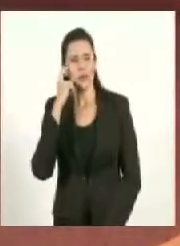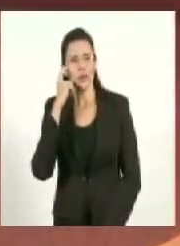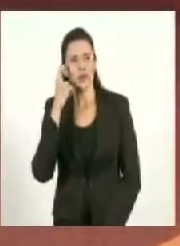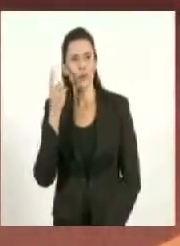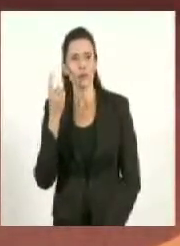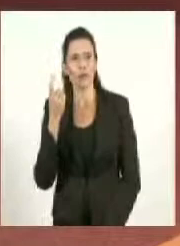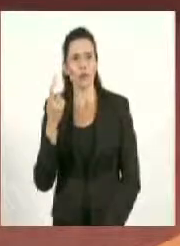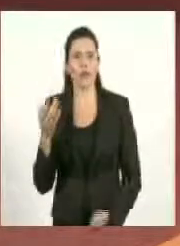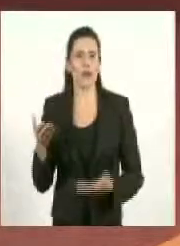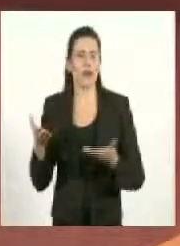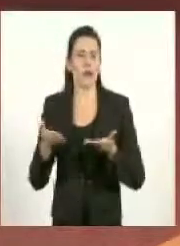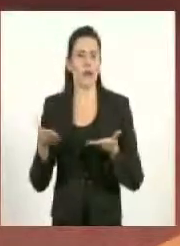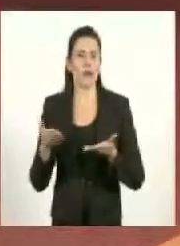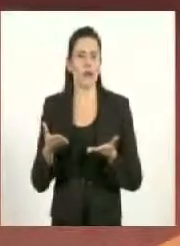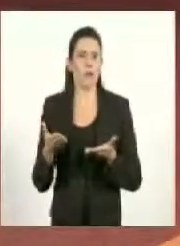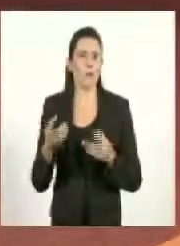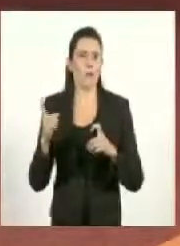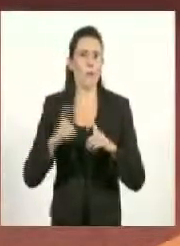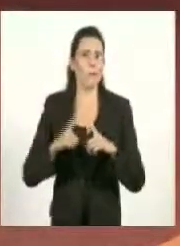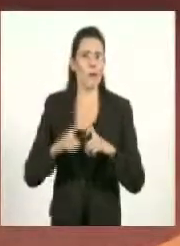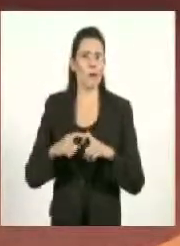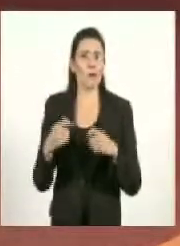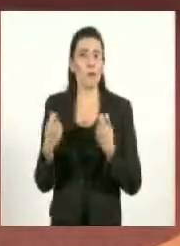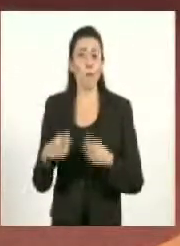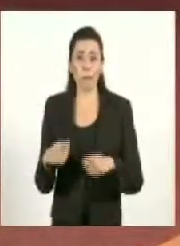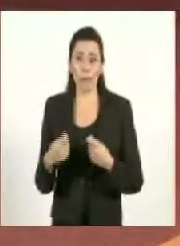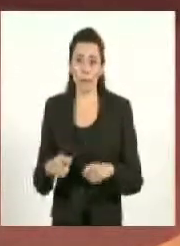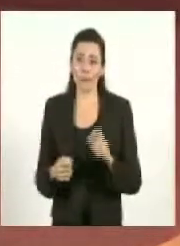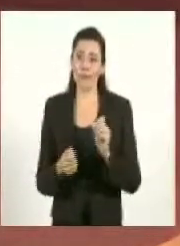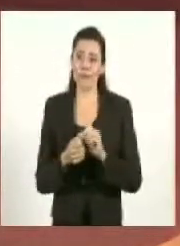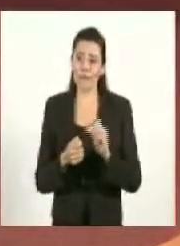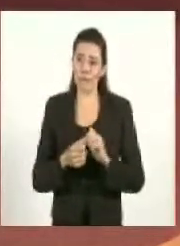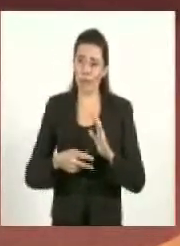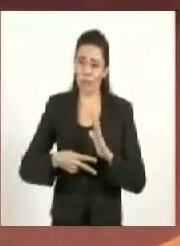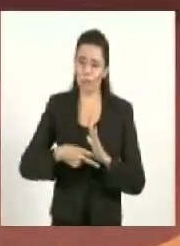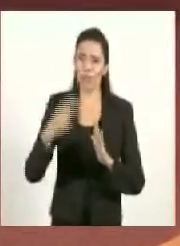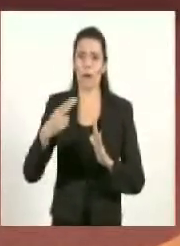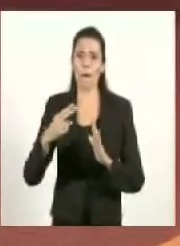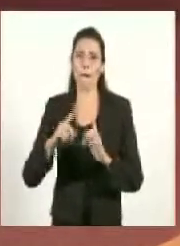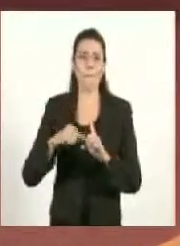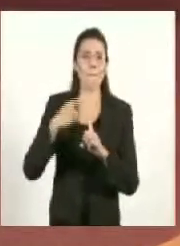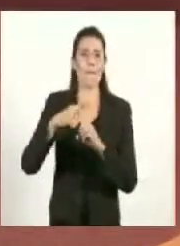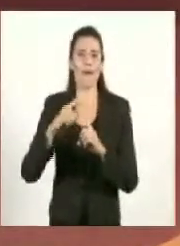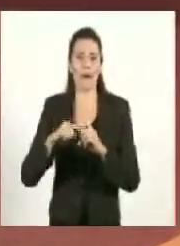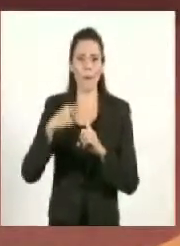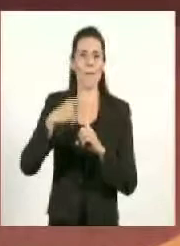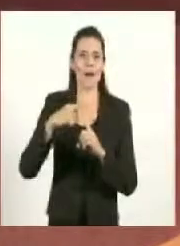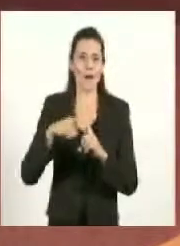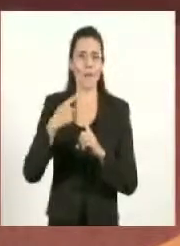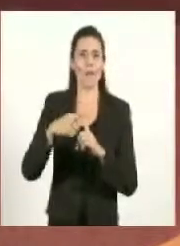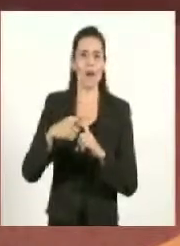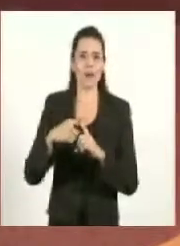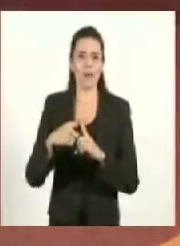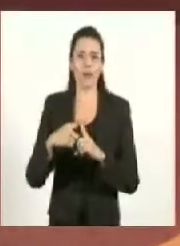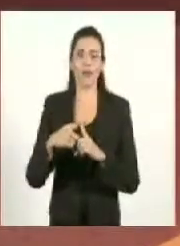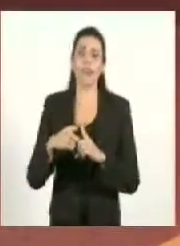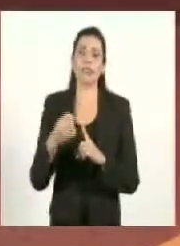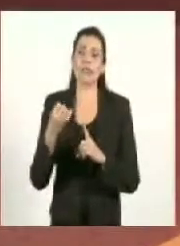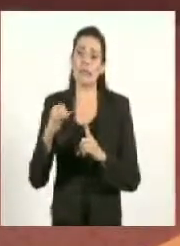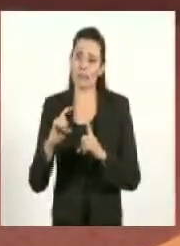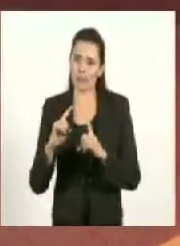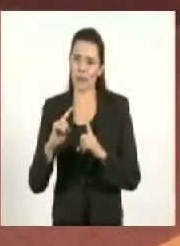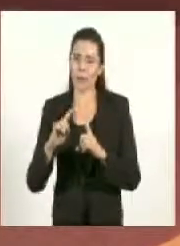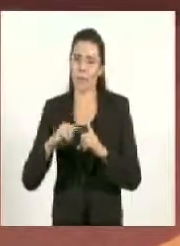vão ter que fazer mais cirurgias, deputado Adilásio, mais e mais, para aumentar seu salário. O que é que vai acontecer? Os médicos